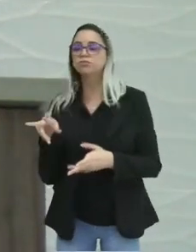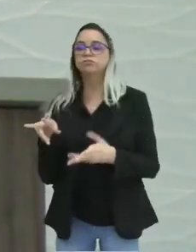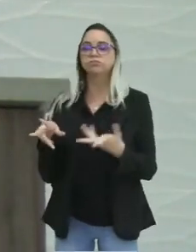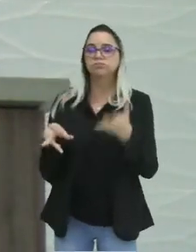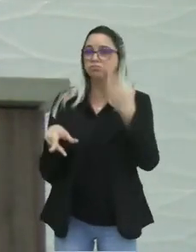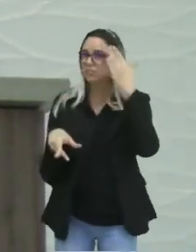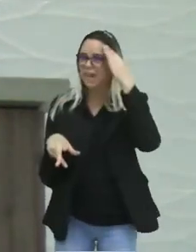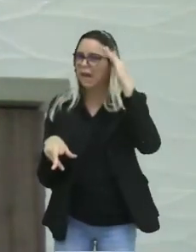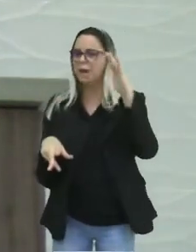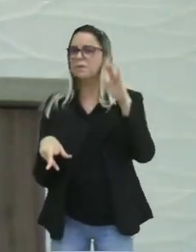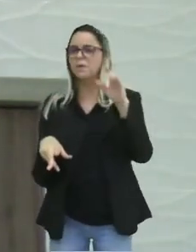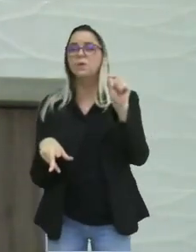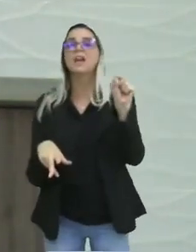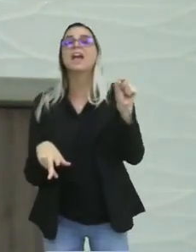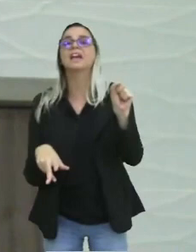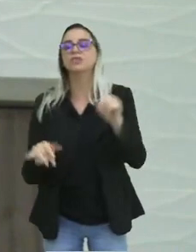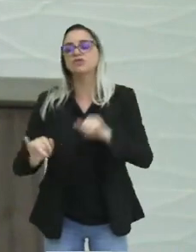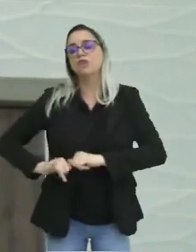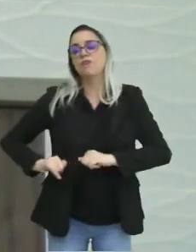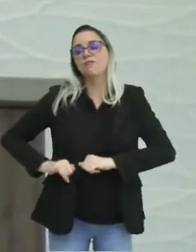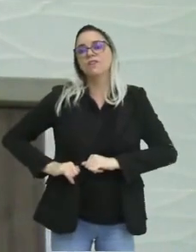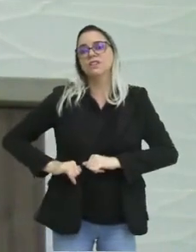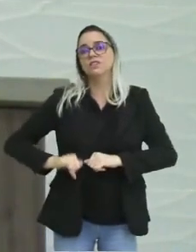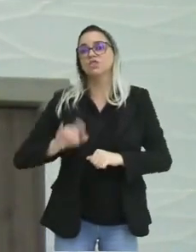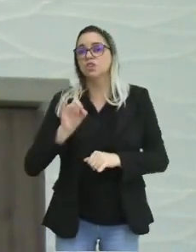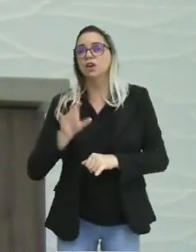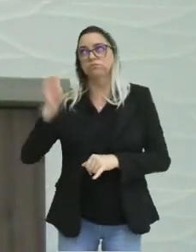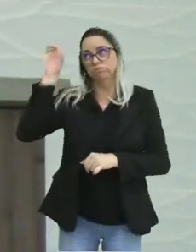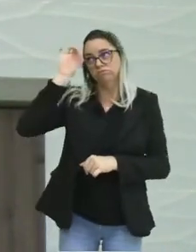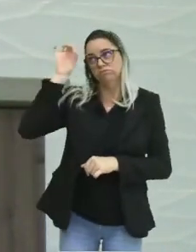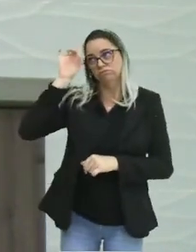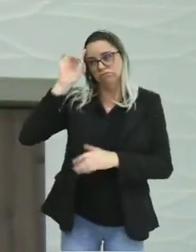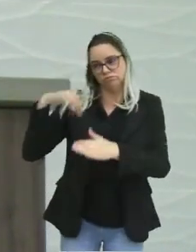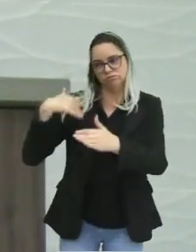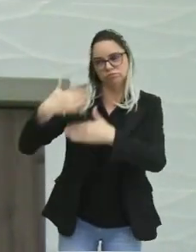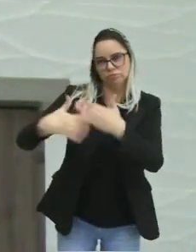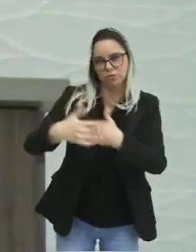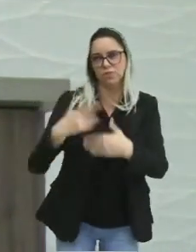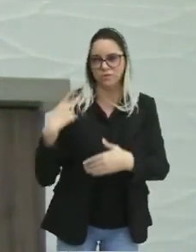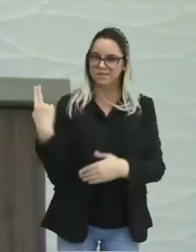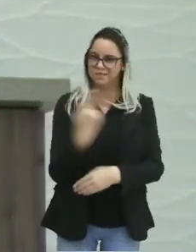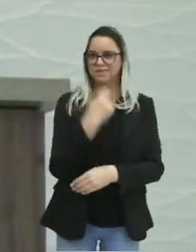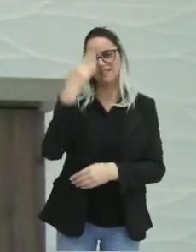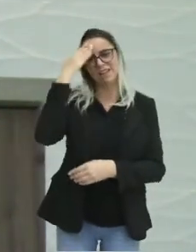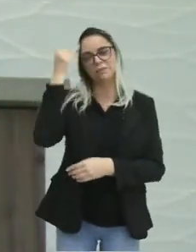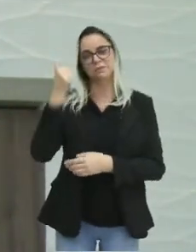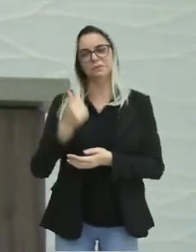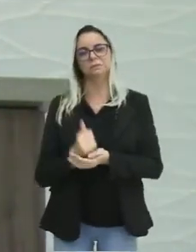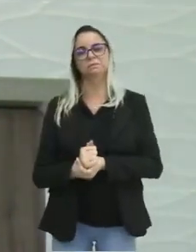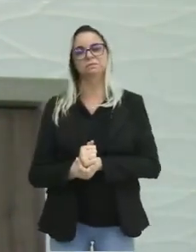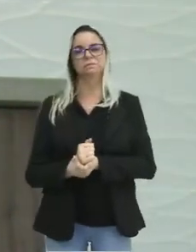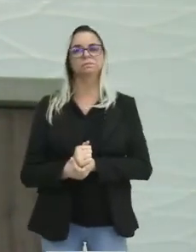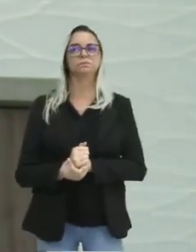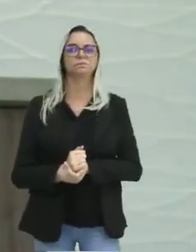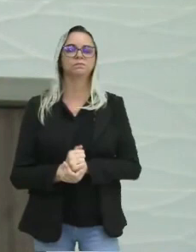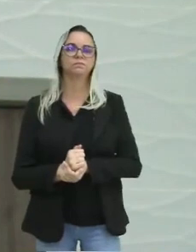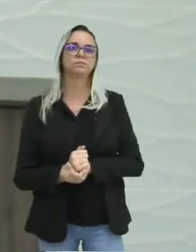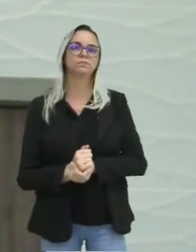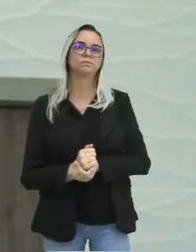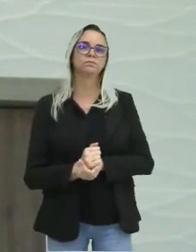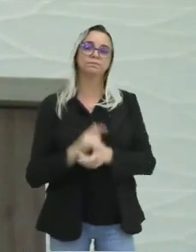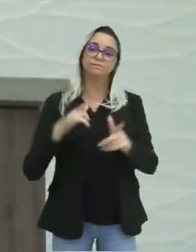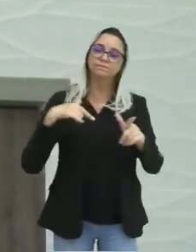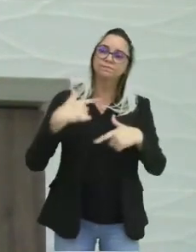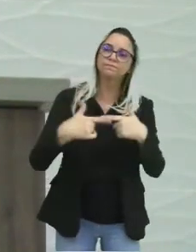população está sofrendo, não. Quem sabe é quem está no dia a dia. E a gente está aí, dando continuidade ao